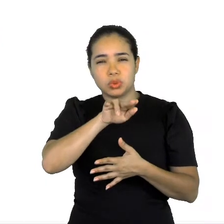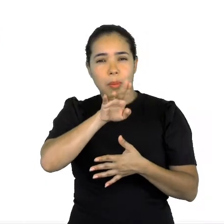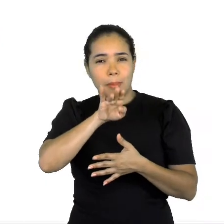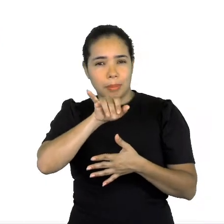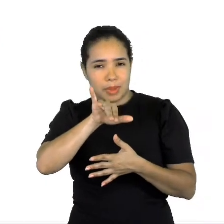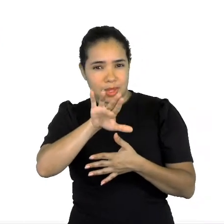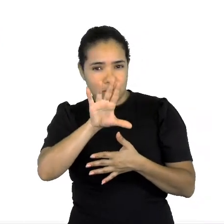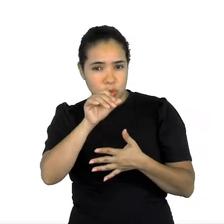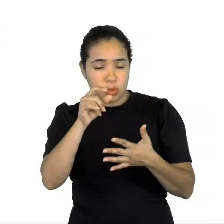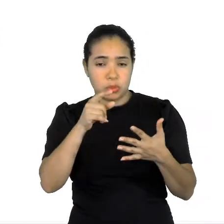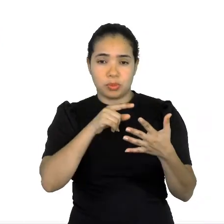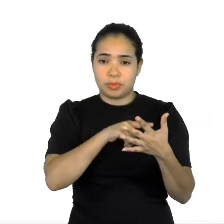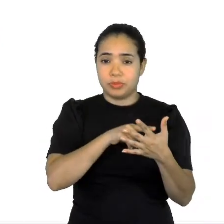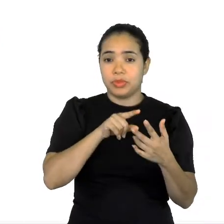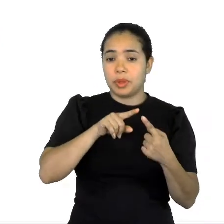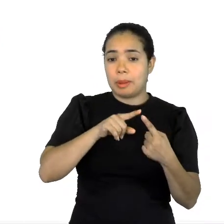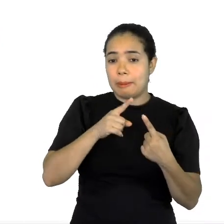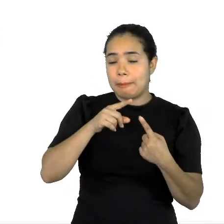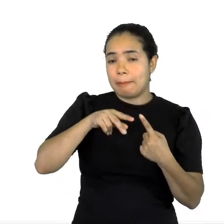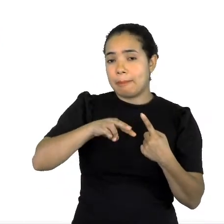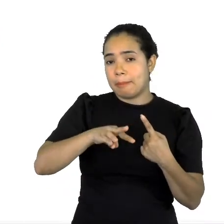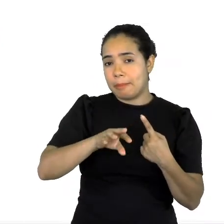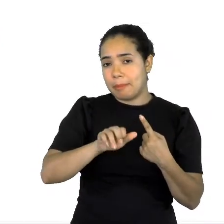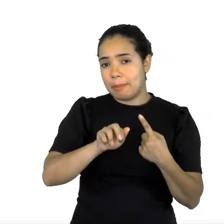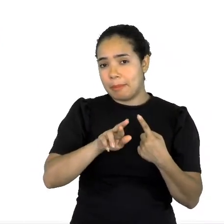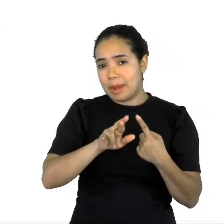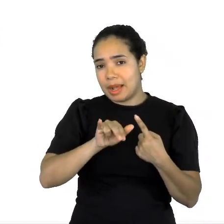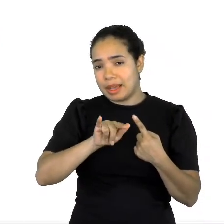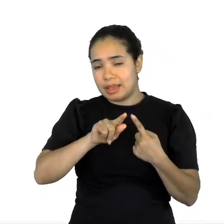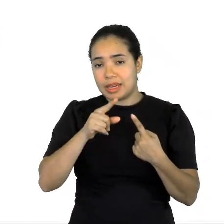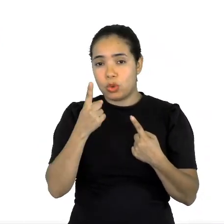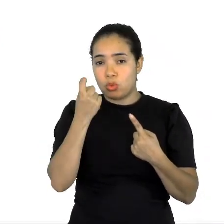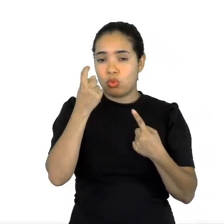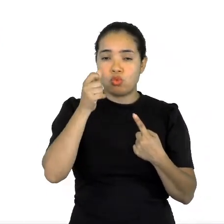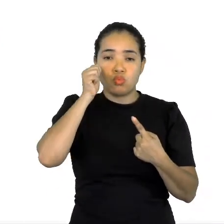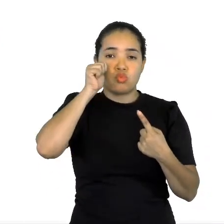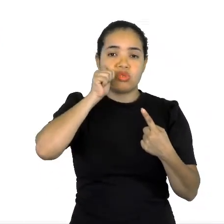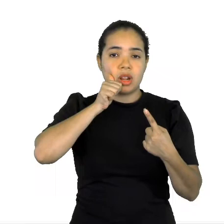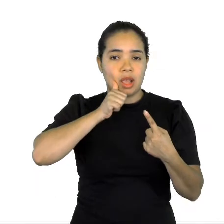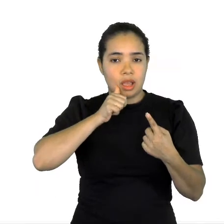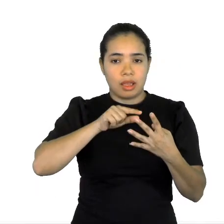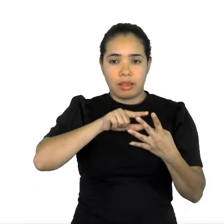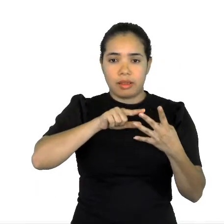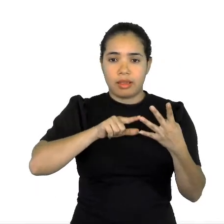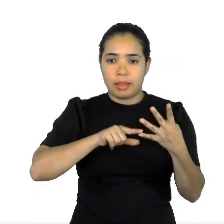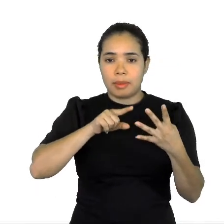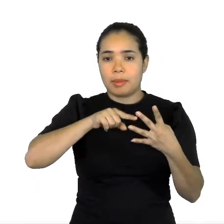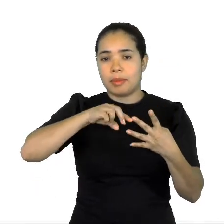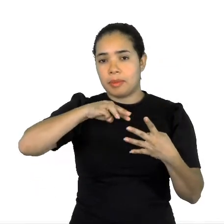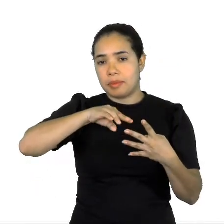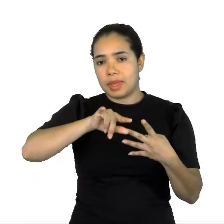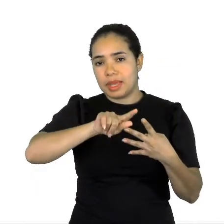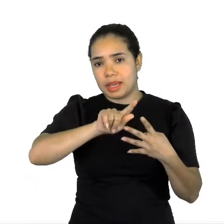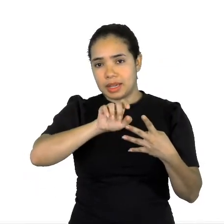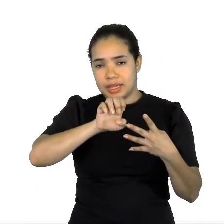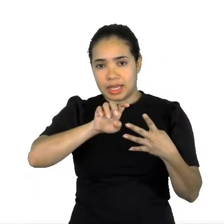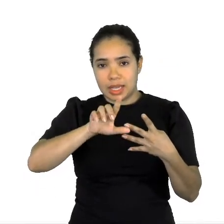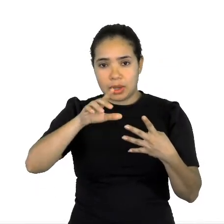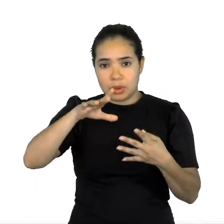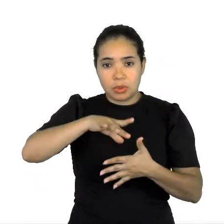única mulher do grupo, Calu é o Miguel é o líder, Calu é o